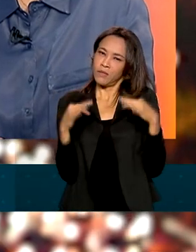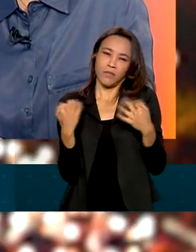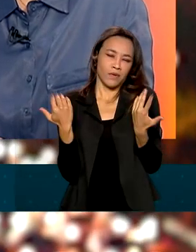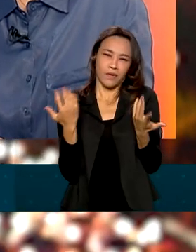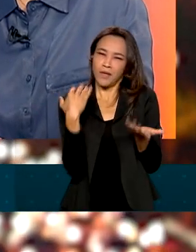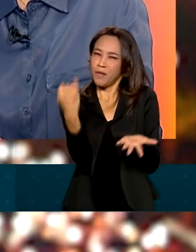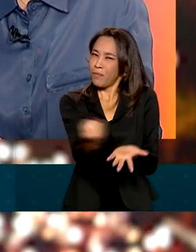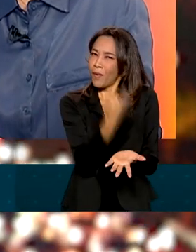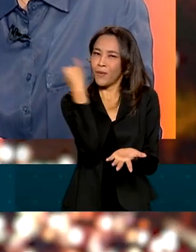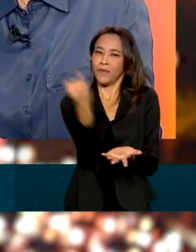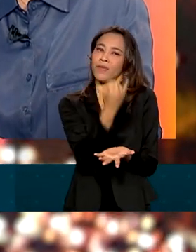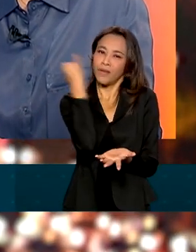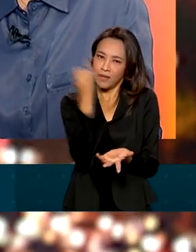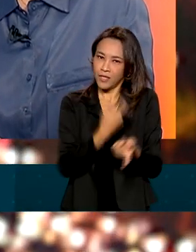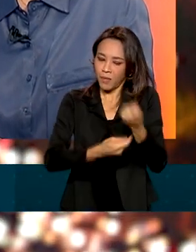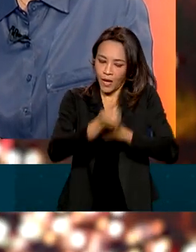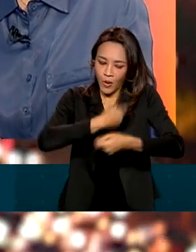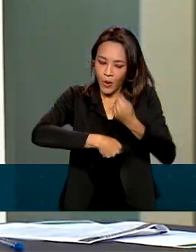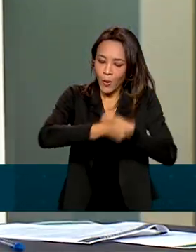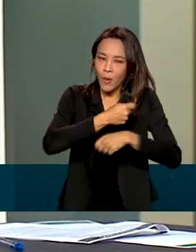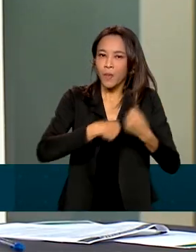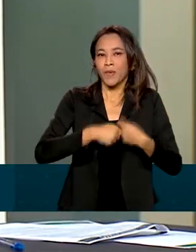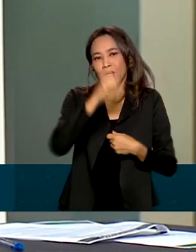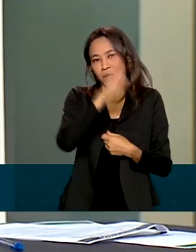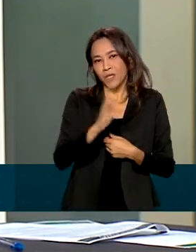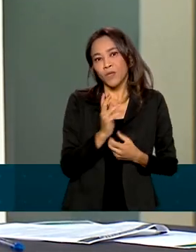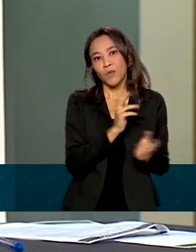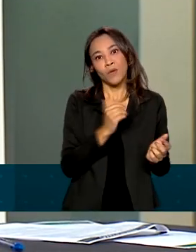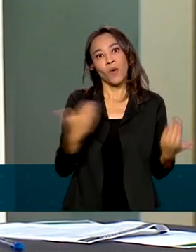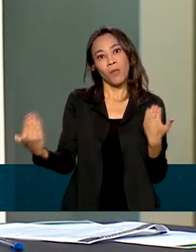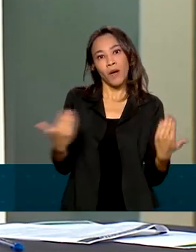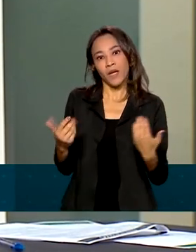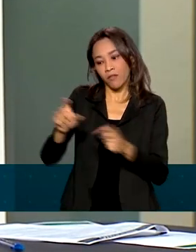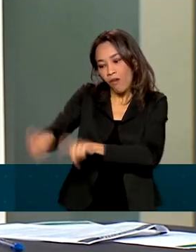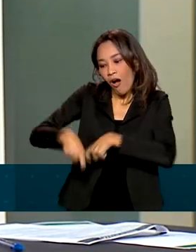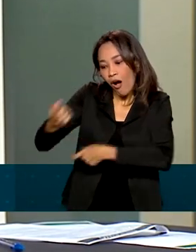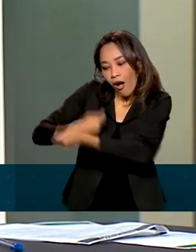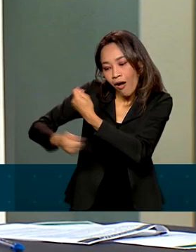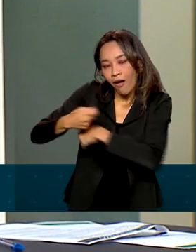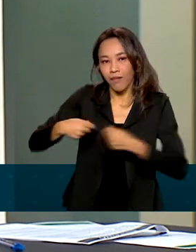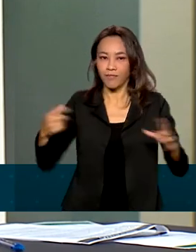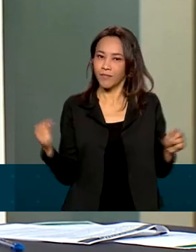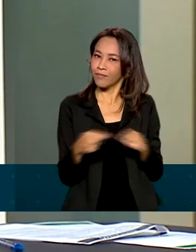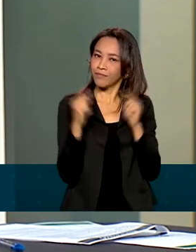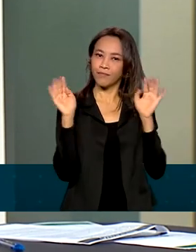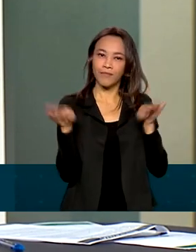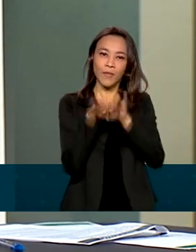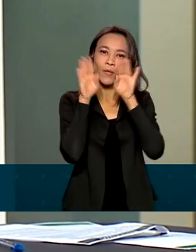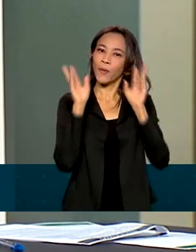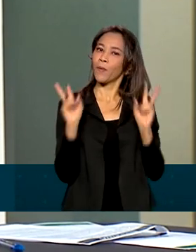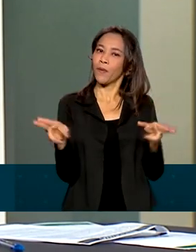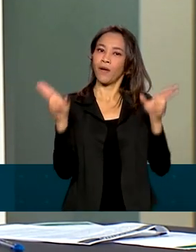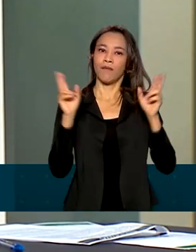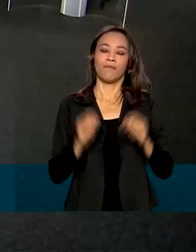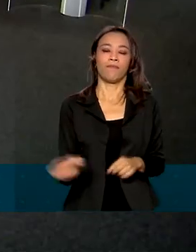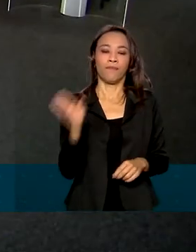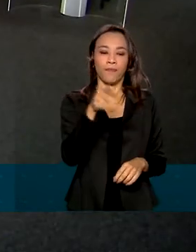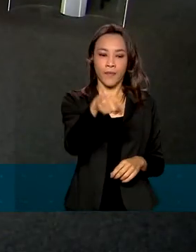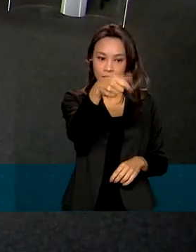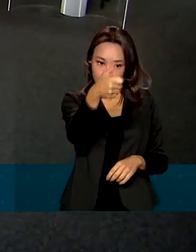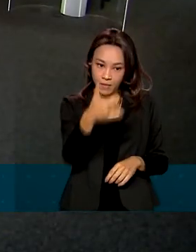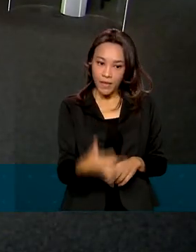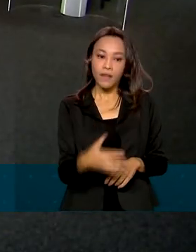importante para nós Bom dia quanto agronegócio é maravilhoso solução dele passando pelo turismo